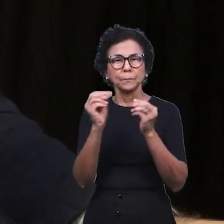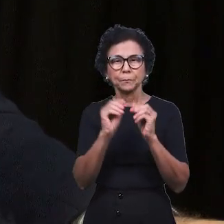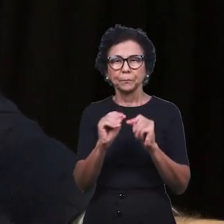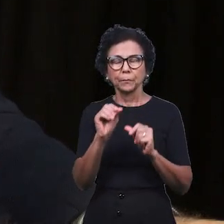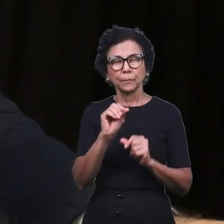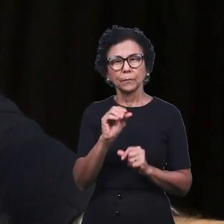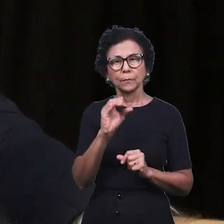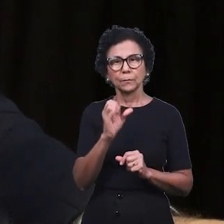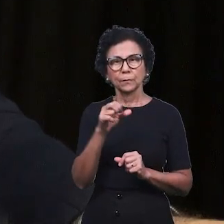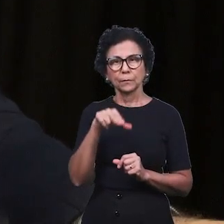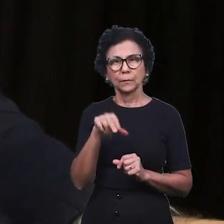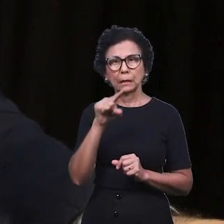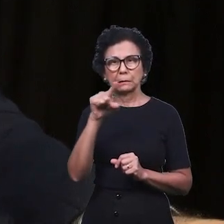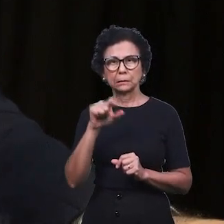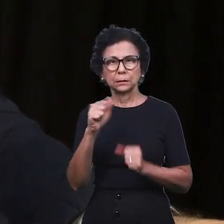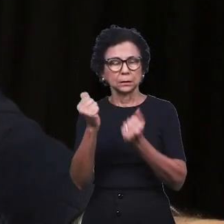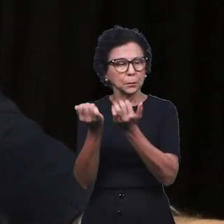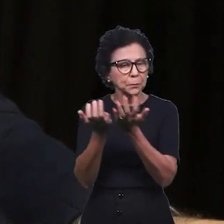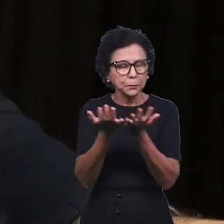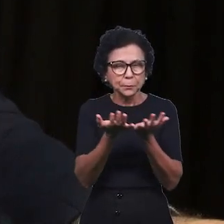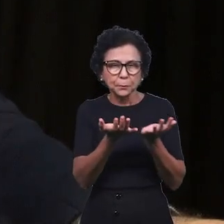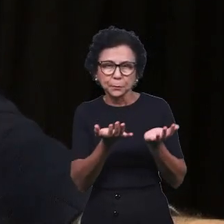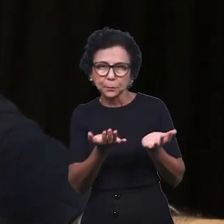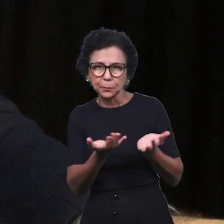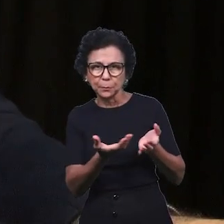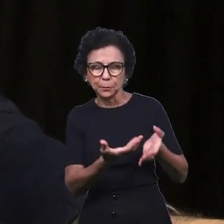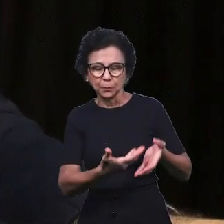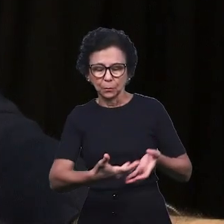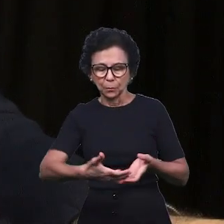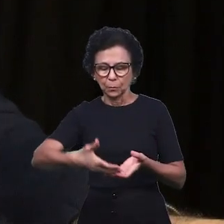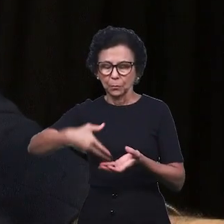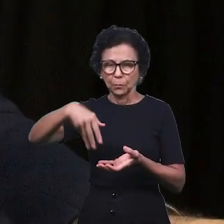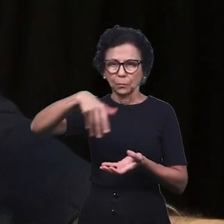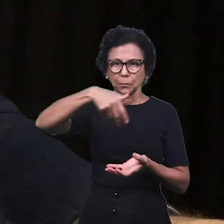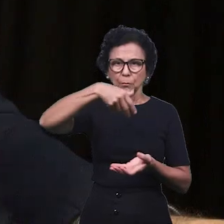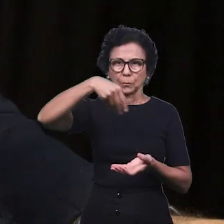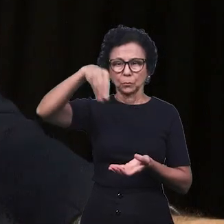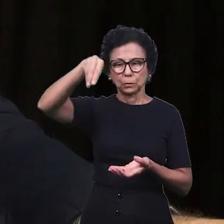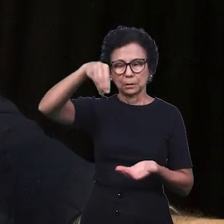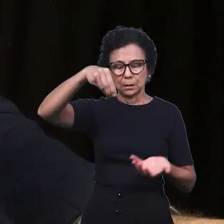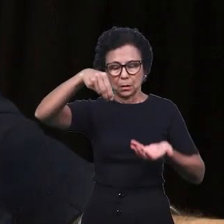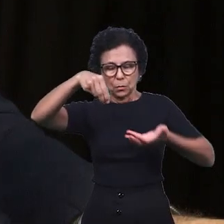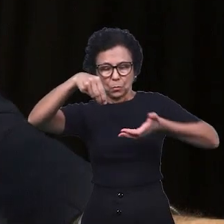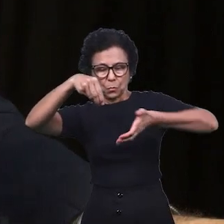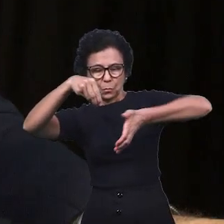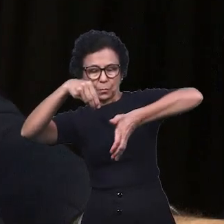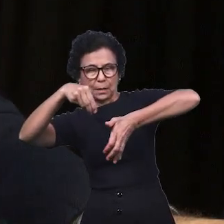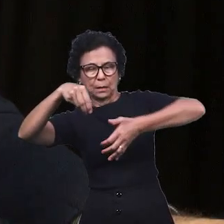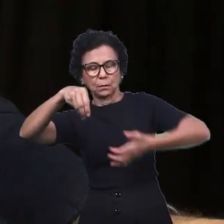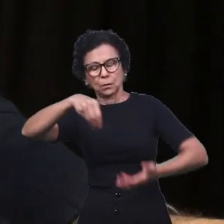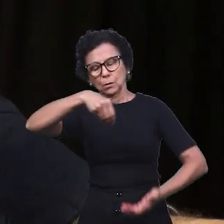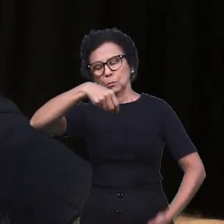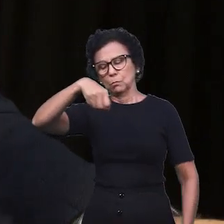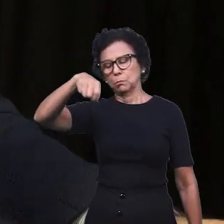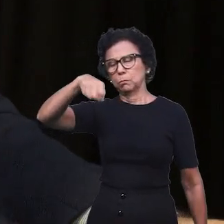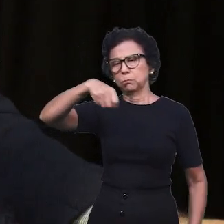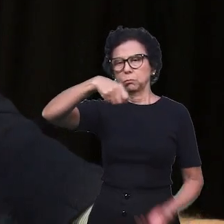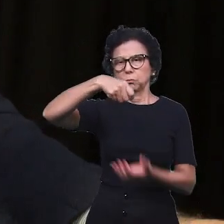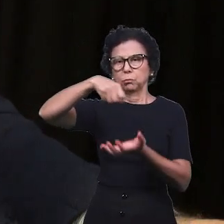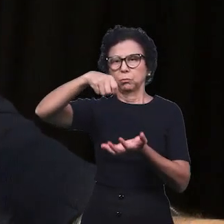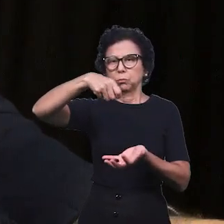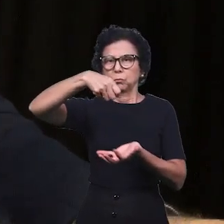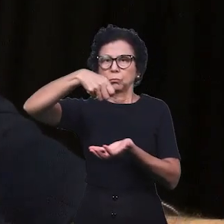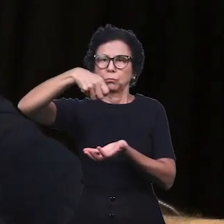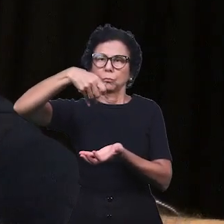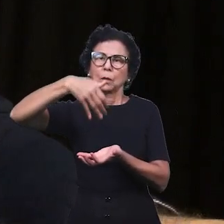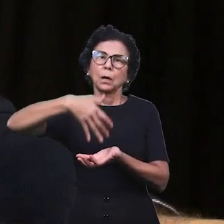profeticamente, pois um dia nós fomos batizados com o Espírito